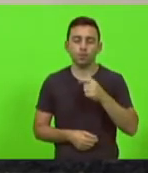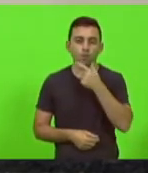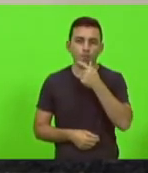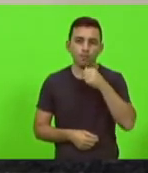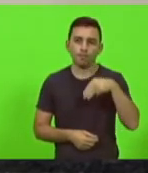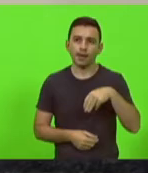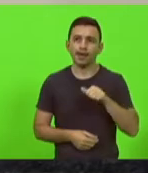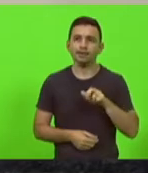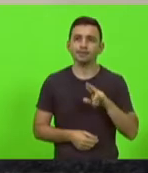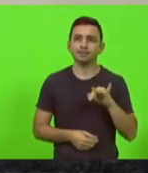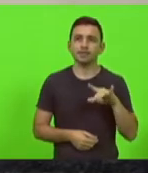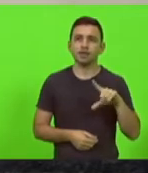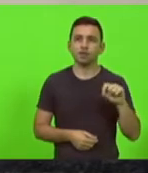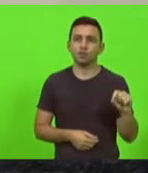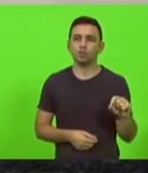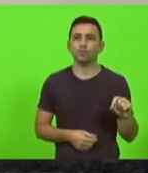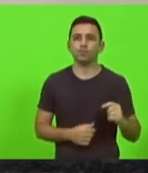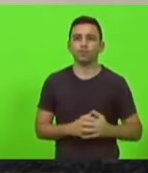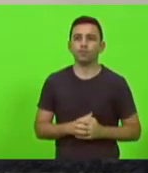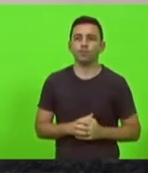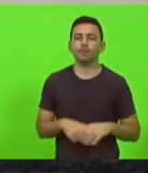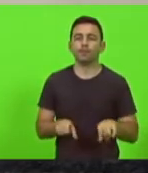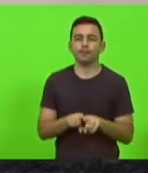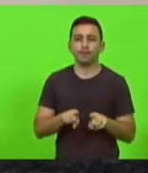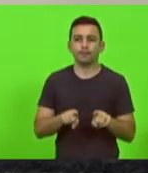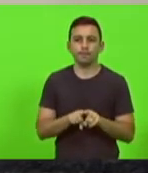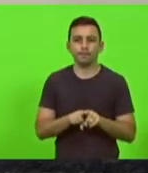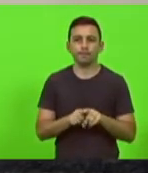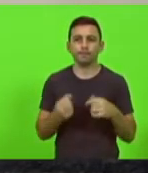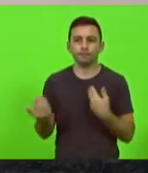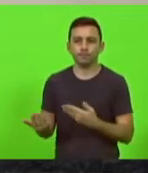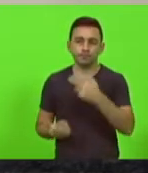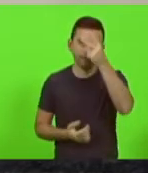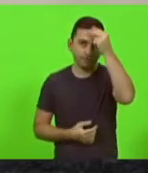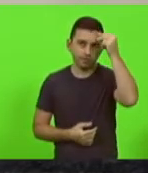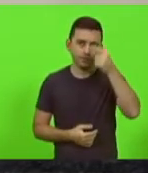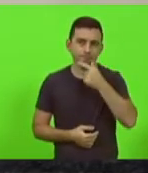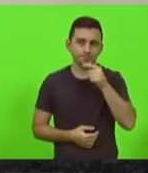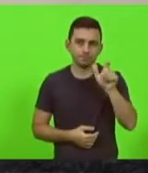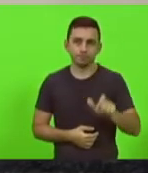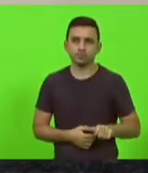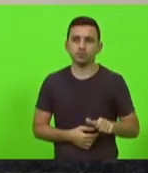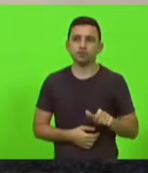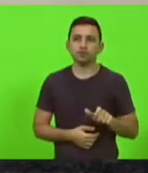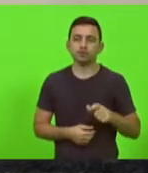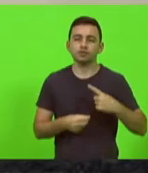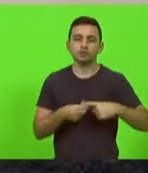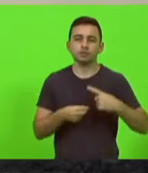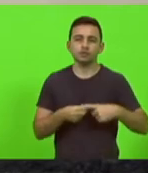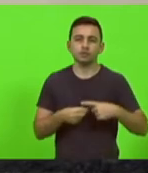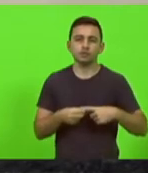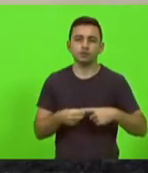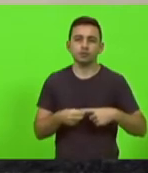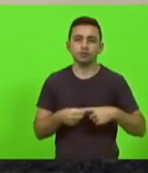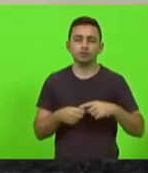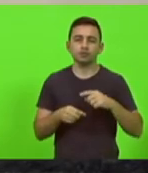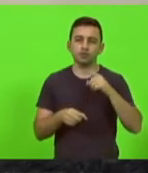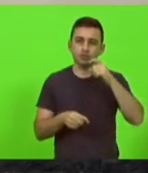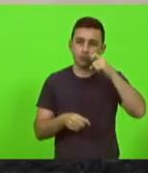da Silva, e do excelentíssimo prefeito do município de Ituporanga,